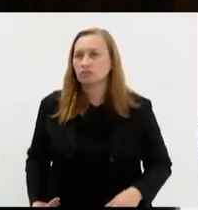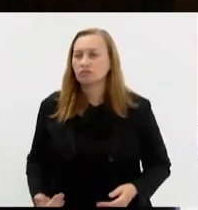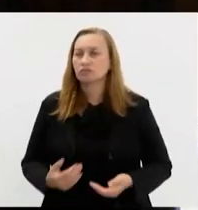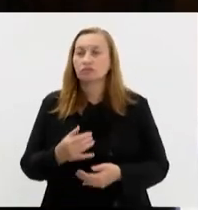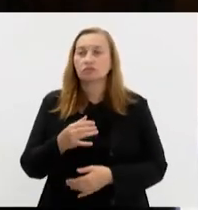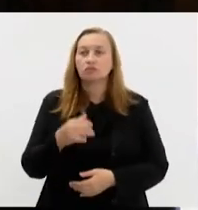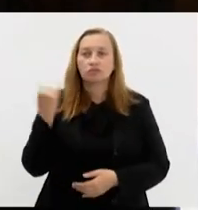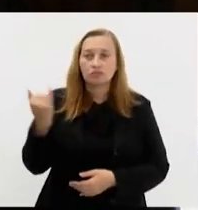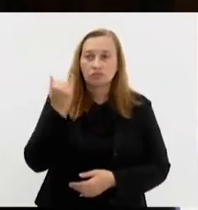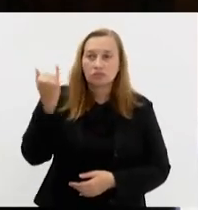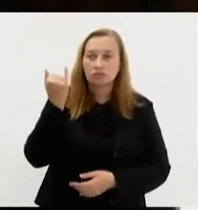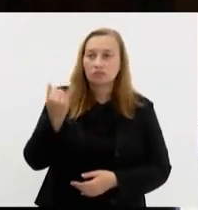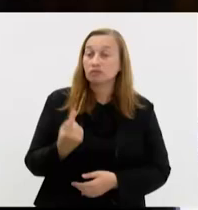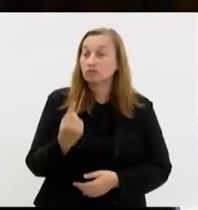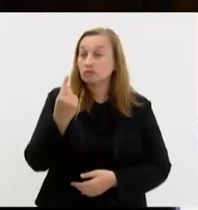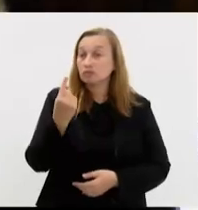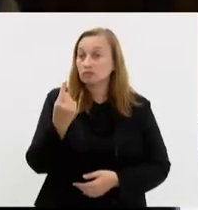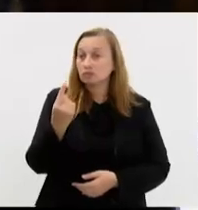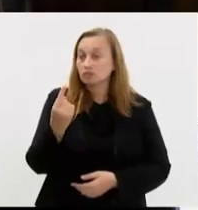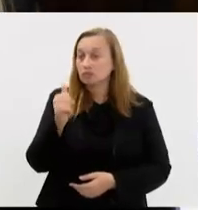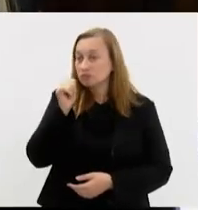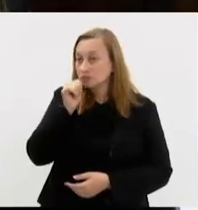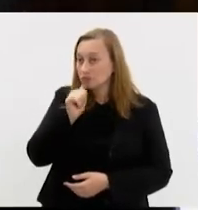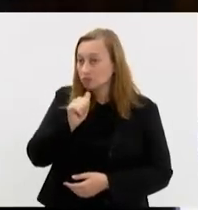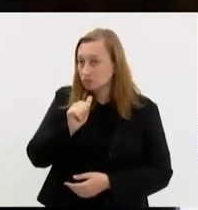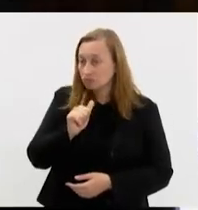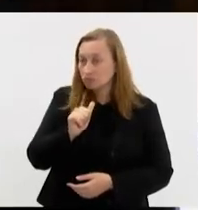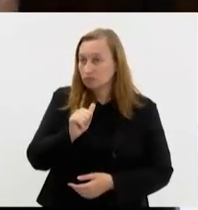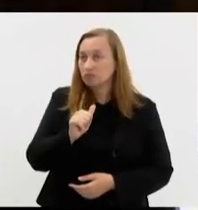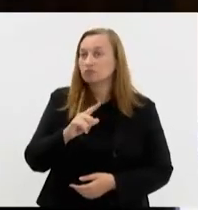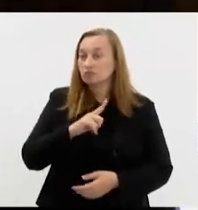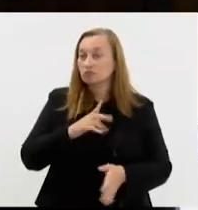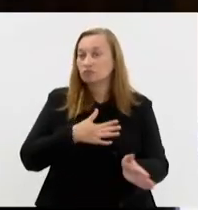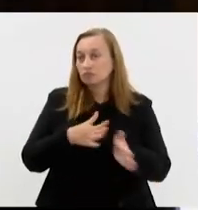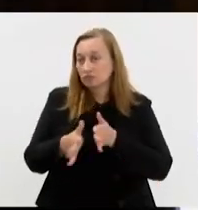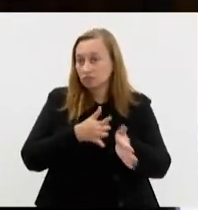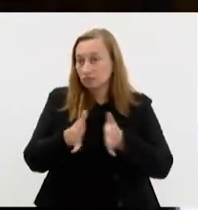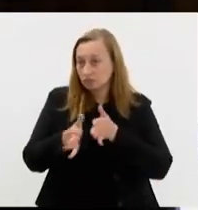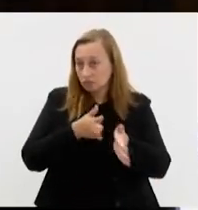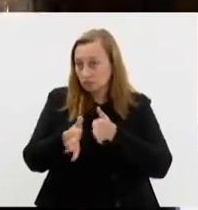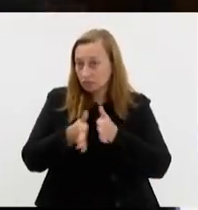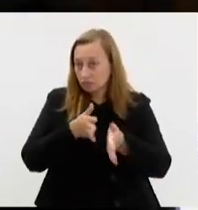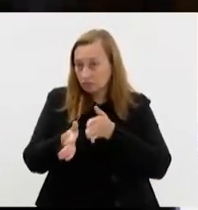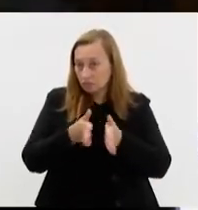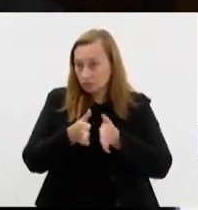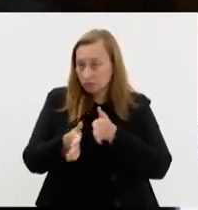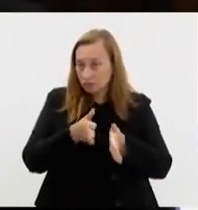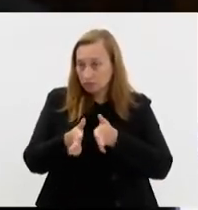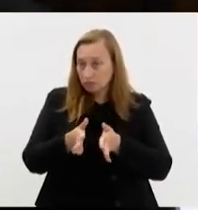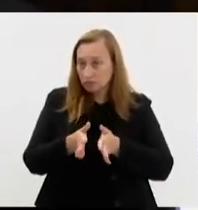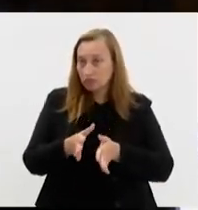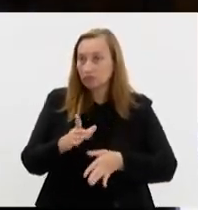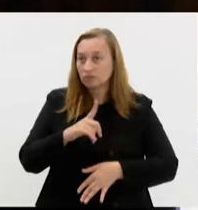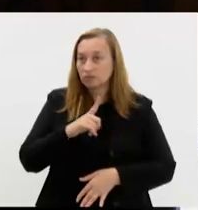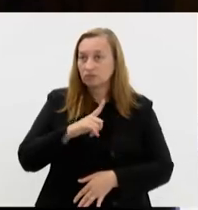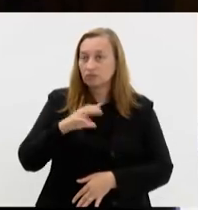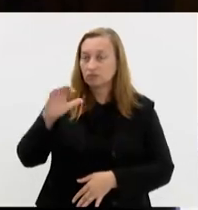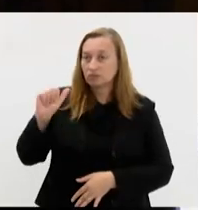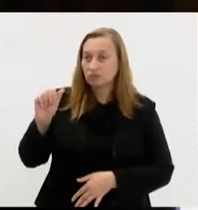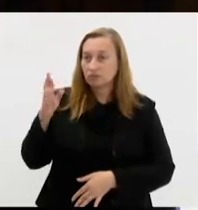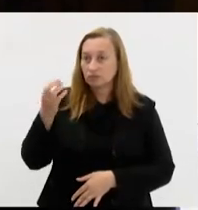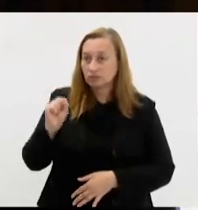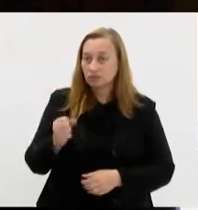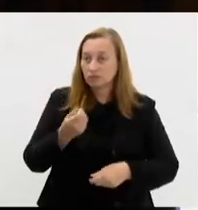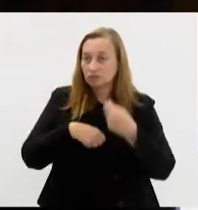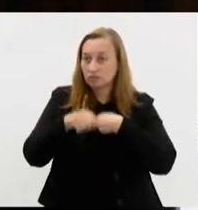interessante de uma candidata que tinha acesso ela era ocupava um cargo numa alta estrutura administrativa e